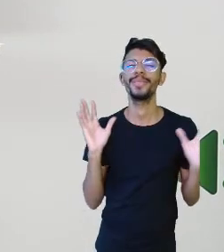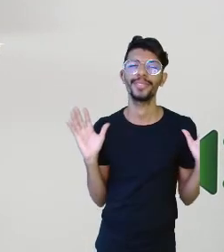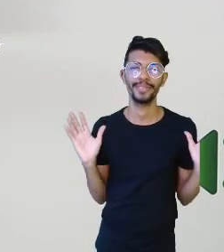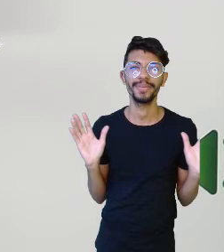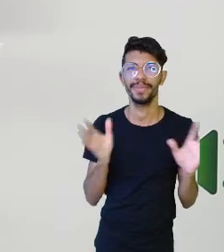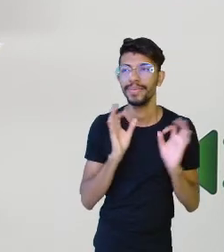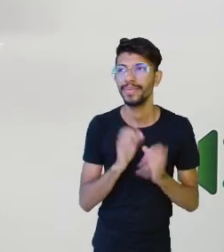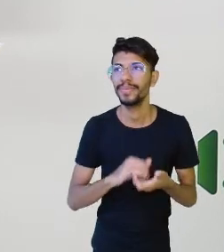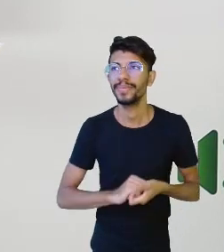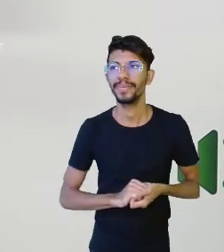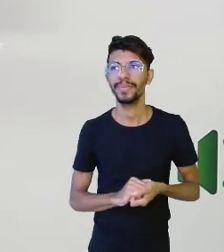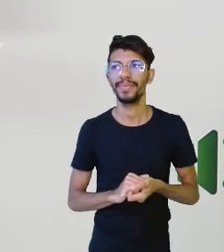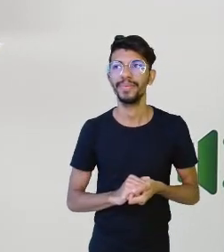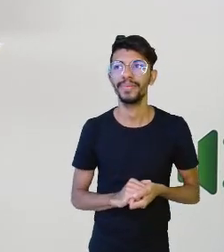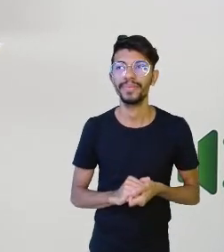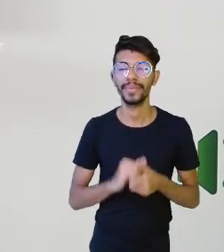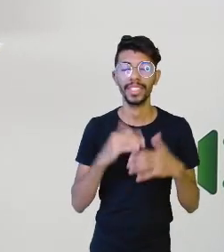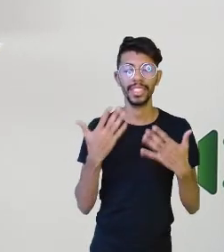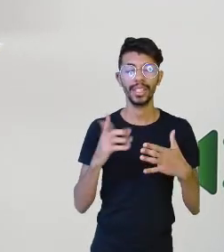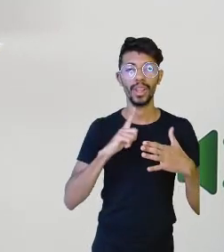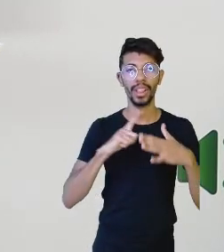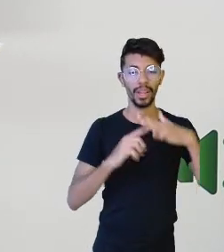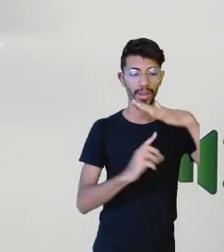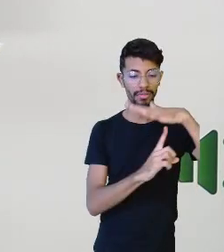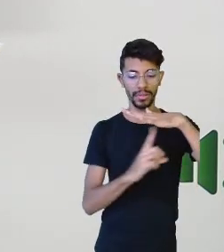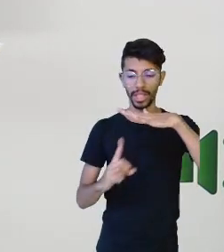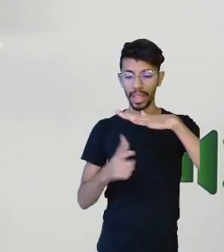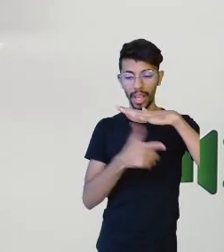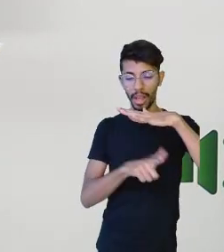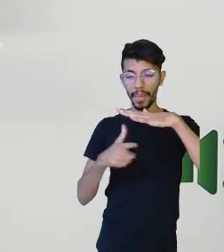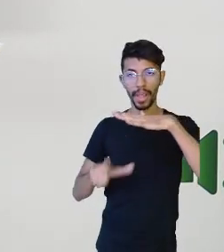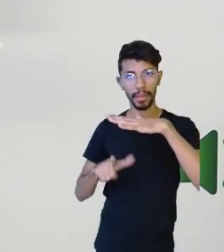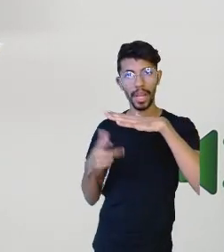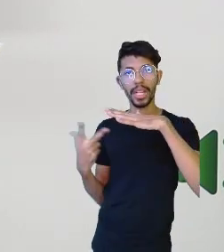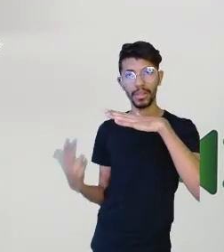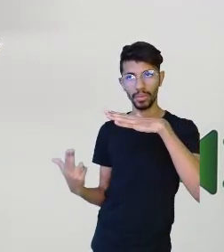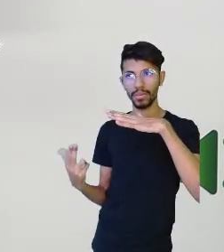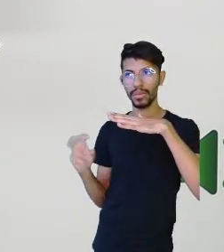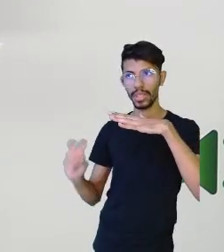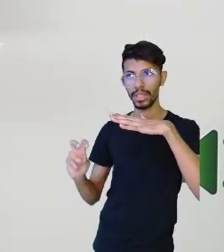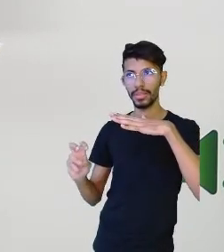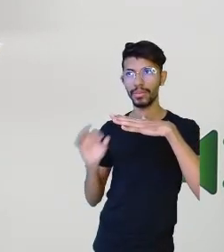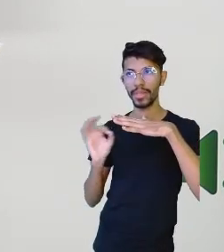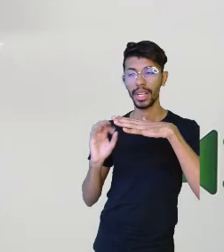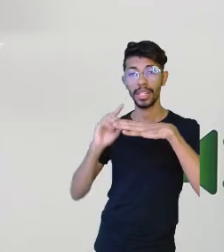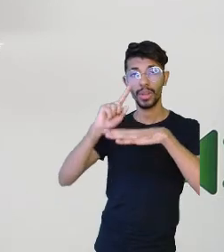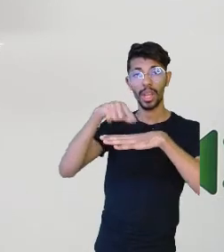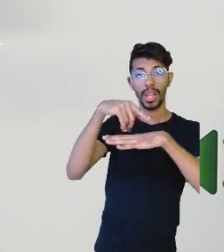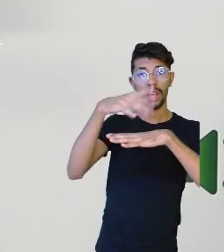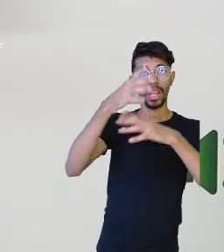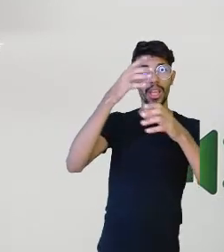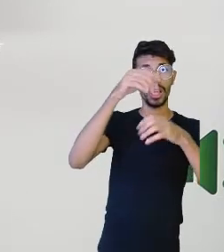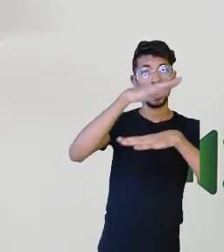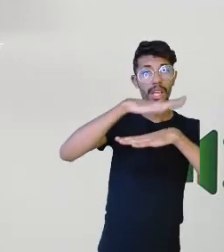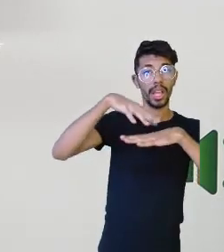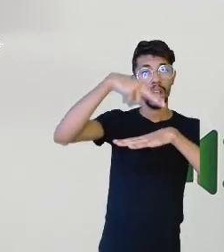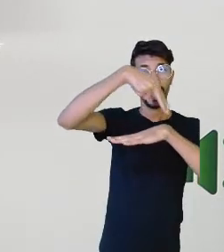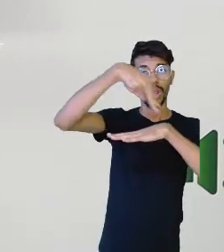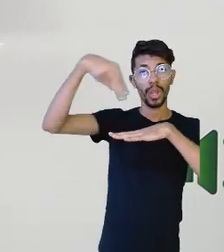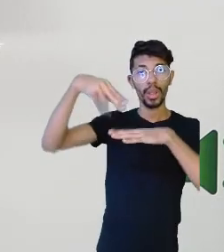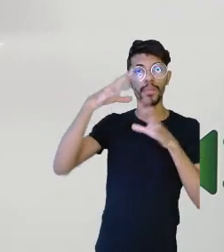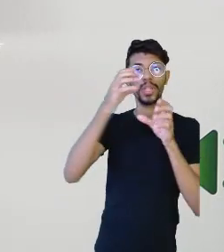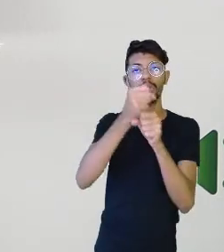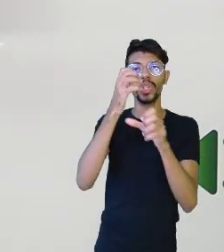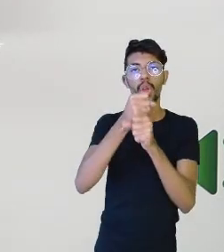Eu vou ter o meu denominador repetido e vou somar o meu numerador.